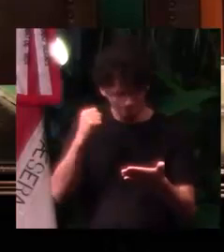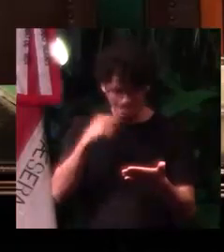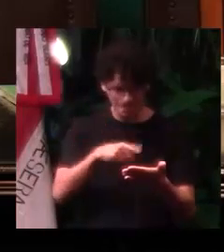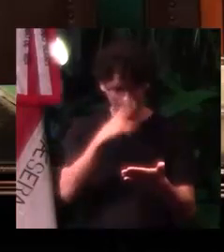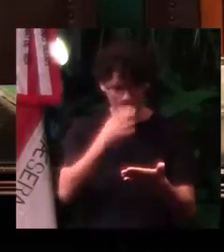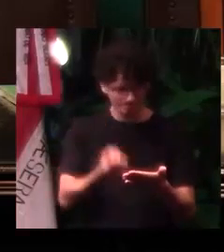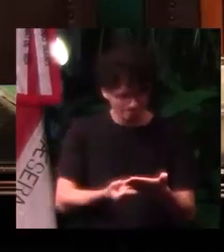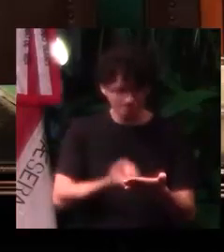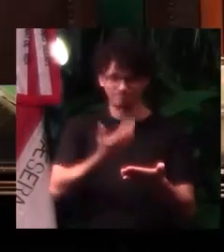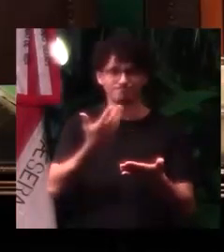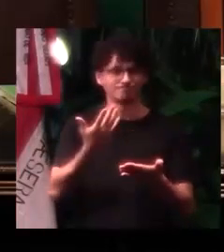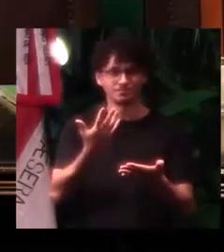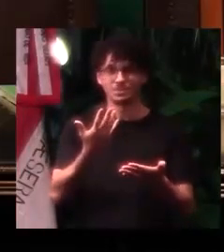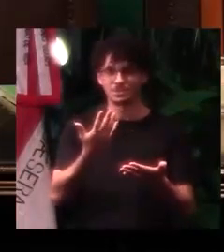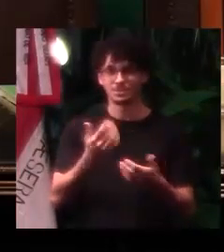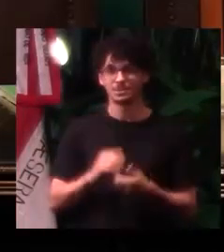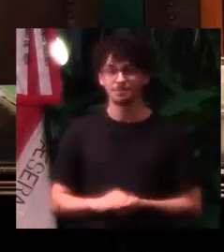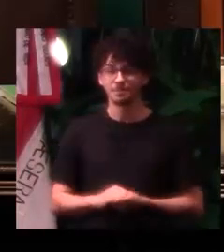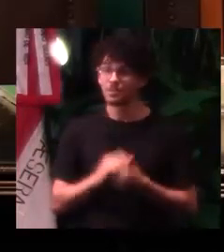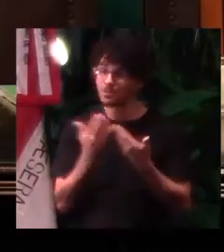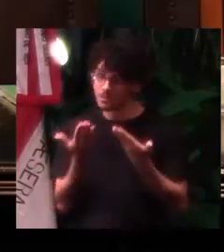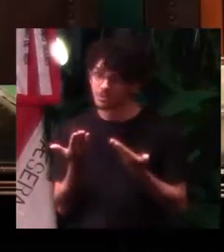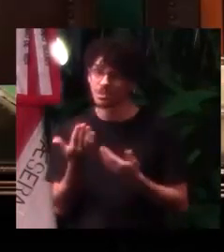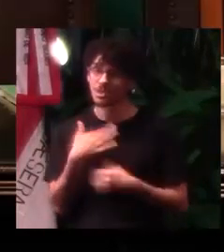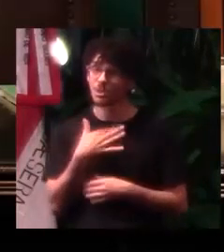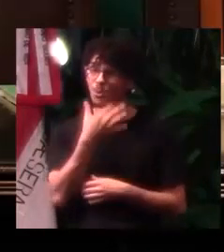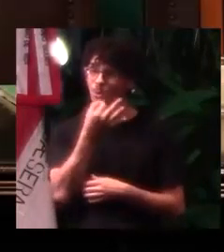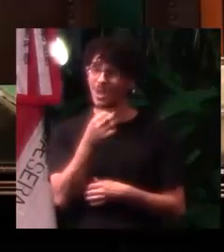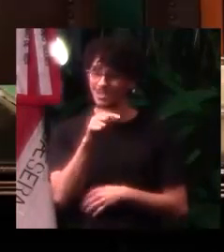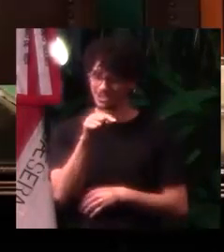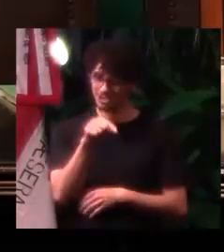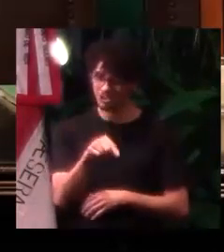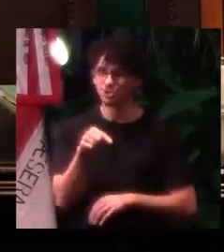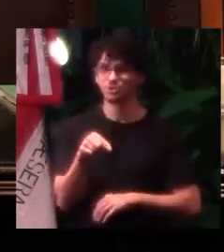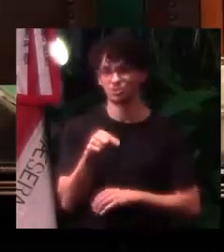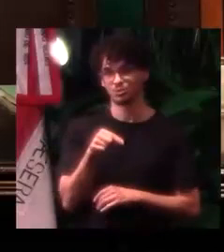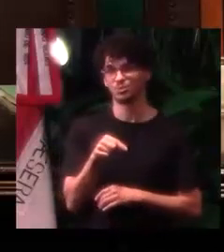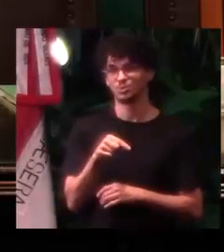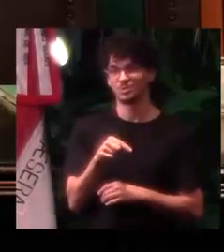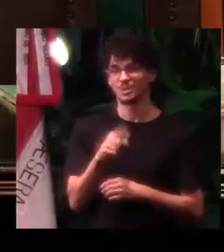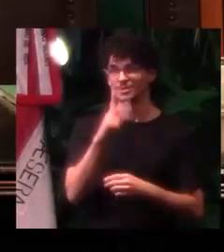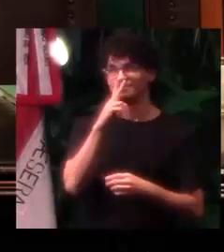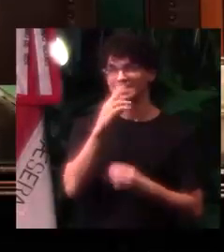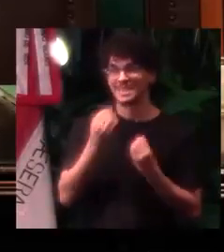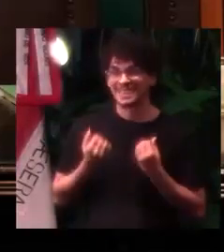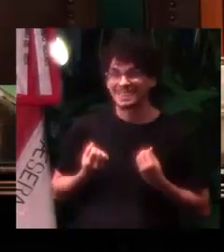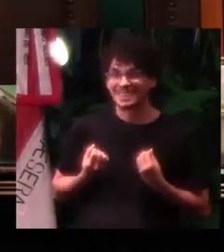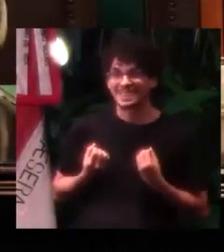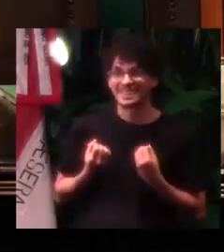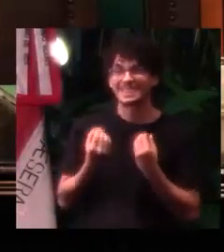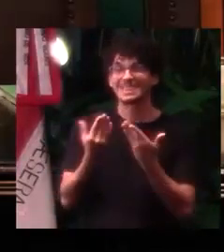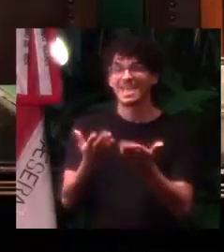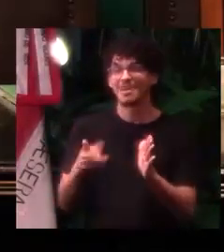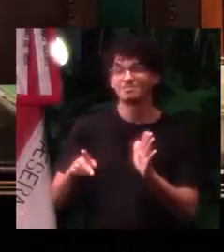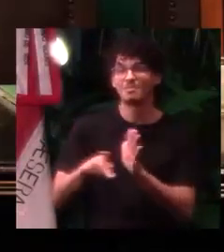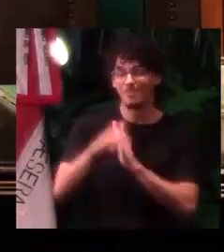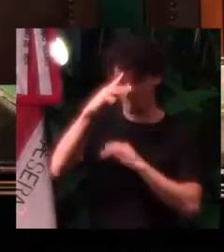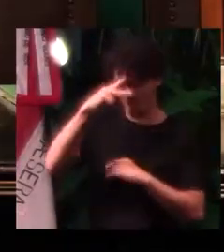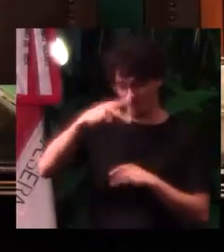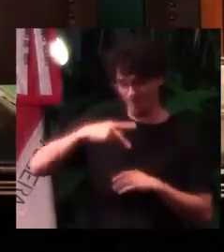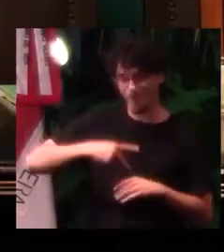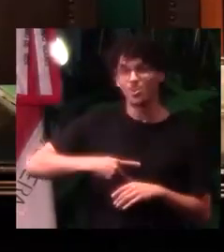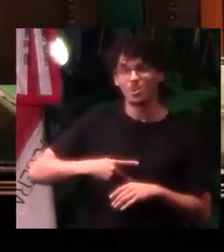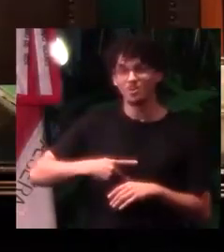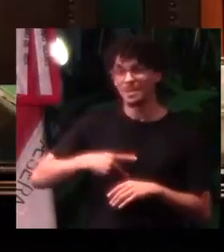que alegra mesmo o espírito, né? E eu acho que isso dá uma autonomia que é muito importante à